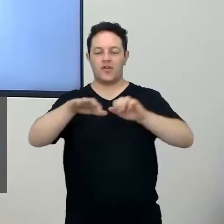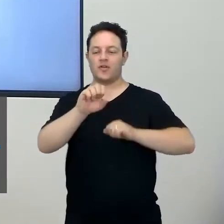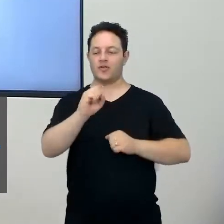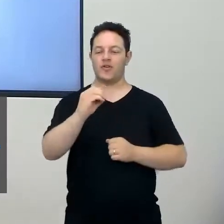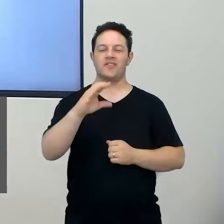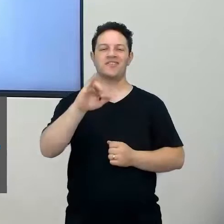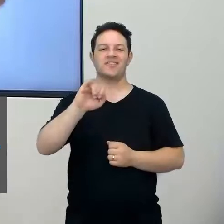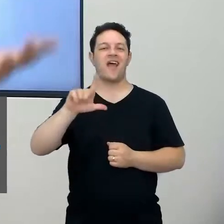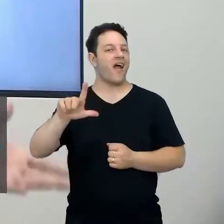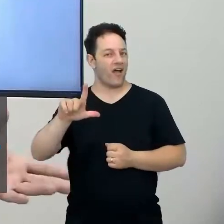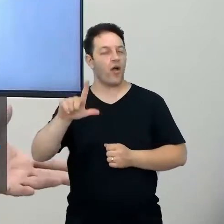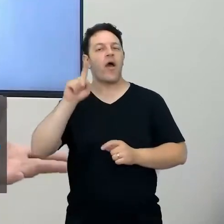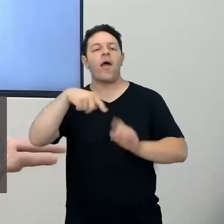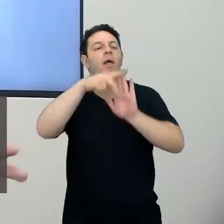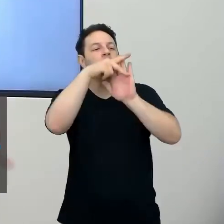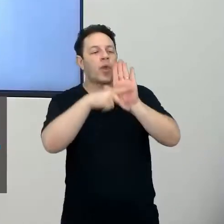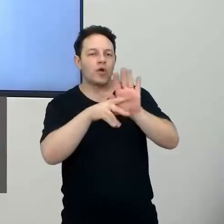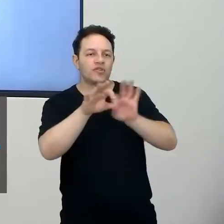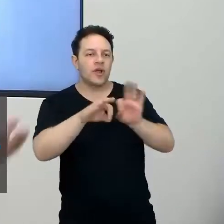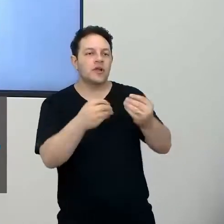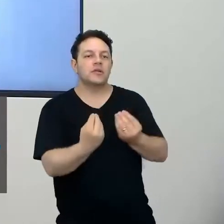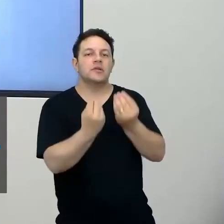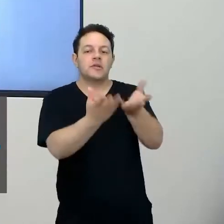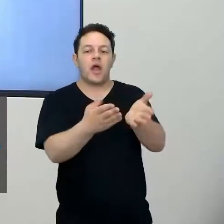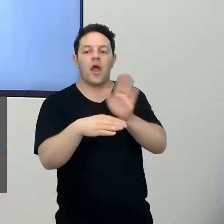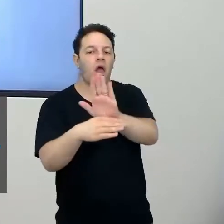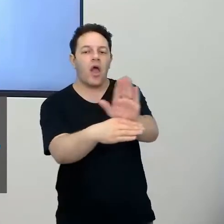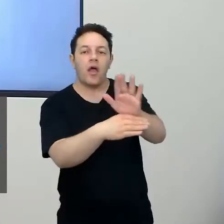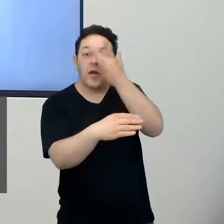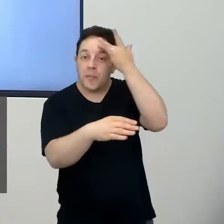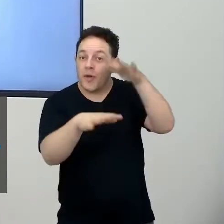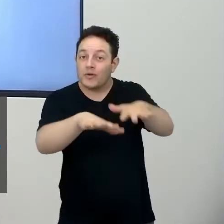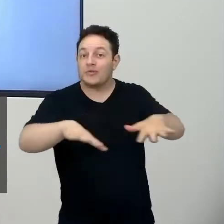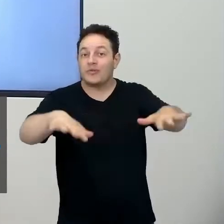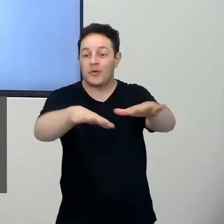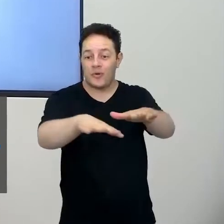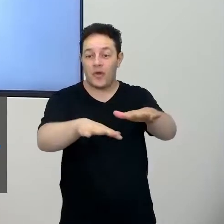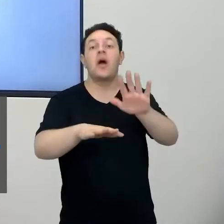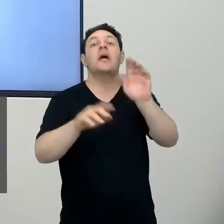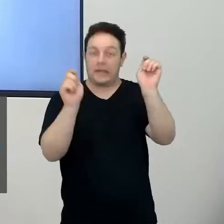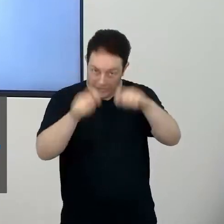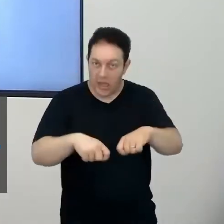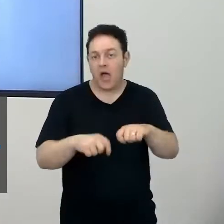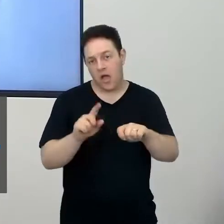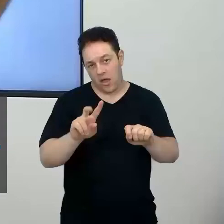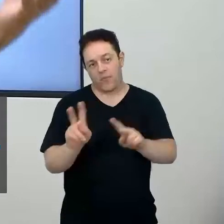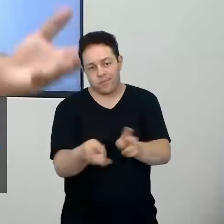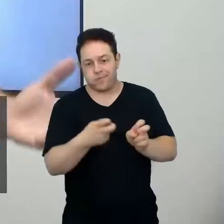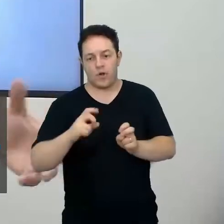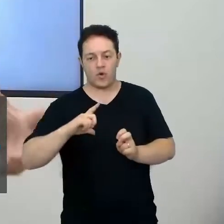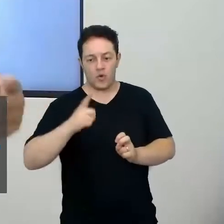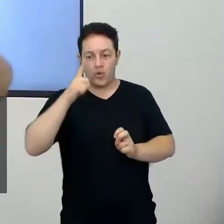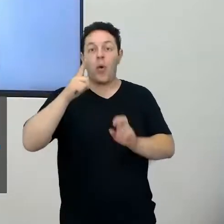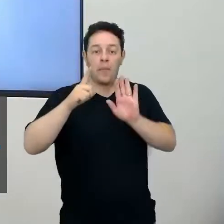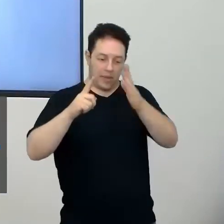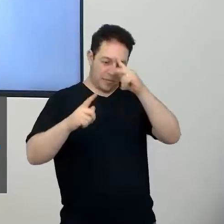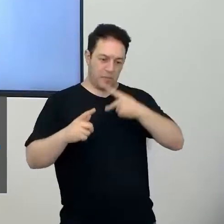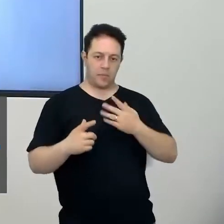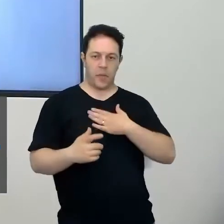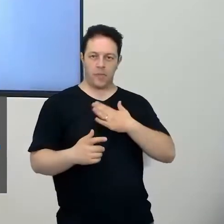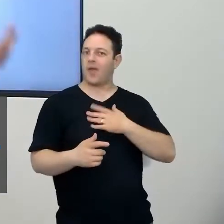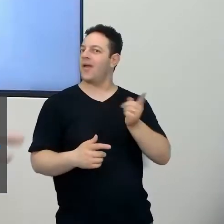de um projeto para beneficiar pessoas. Ele pode gerar lucro, mas esse lucro ele é gerado para pessoas,